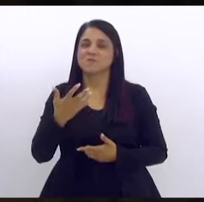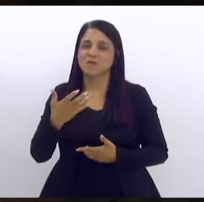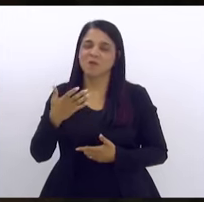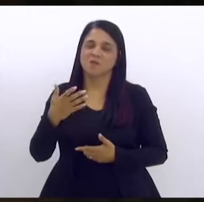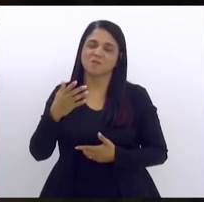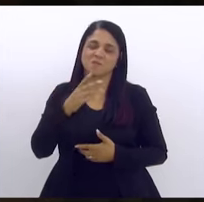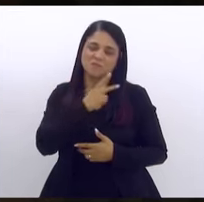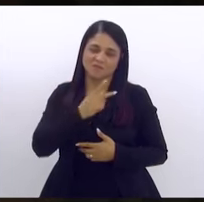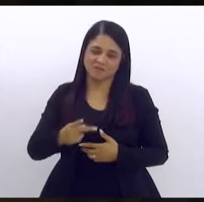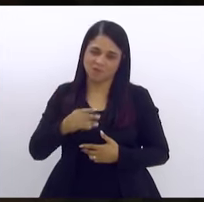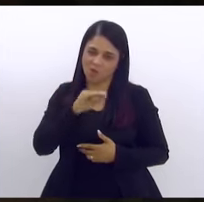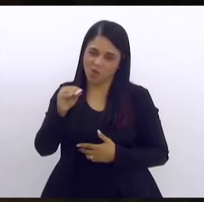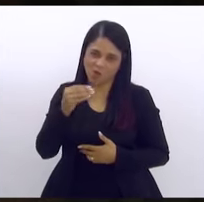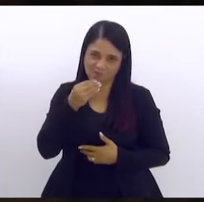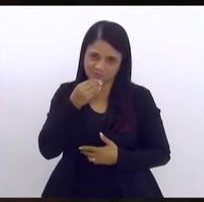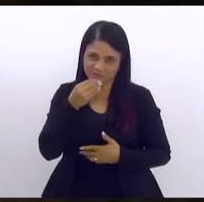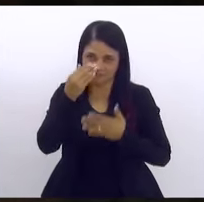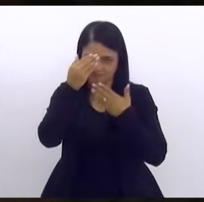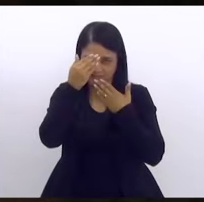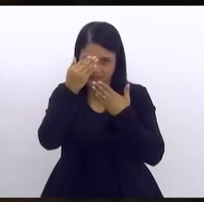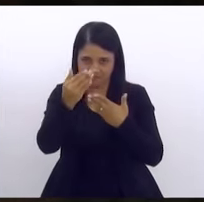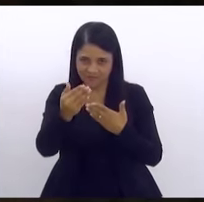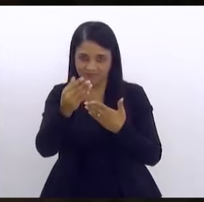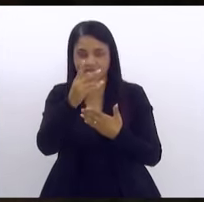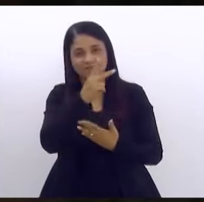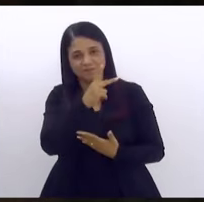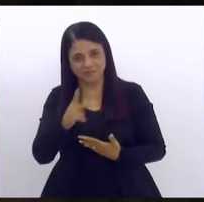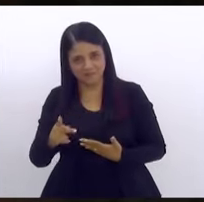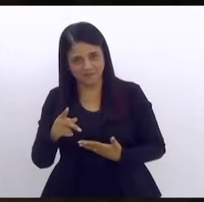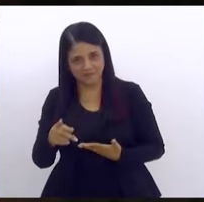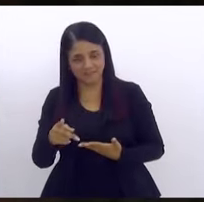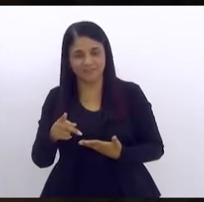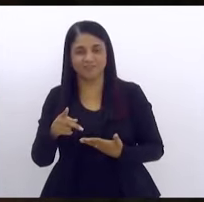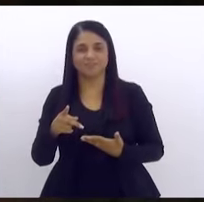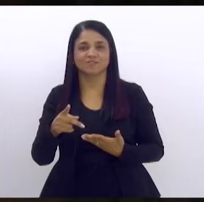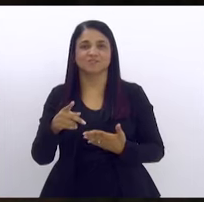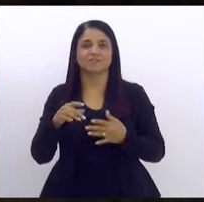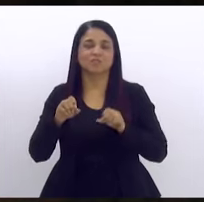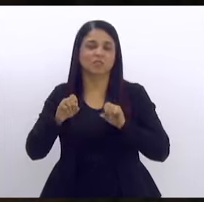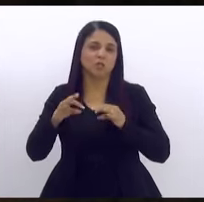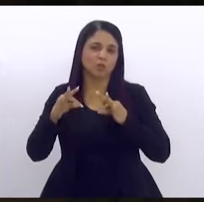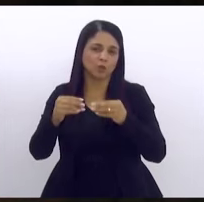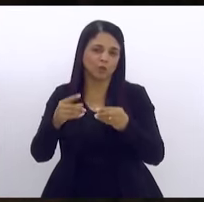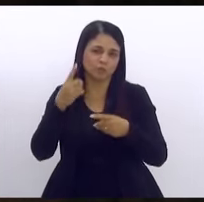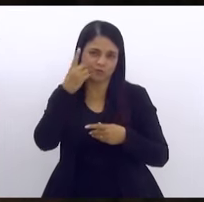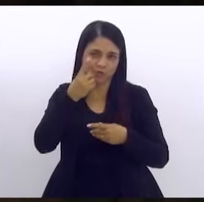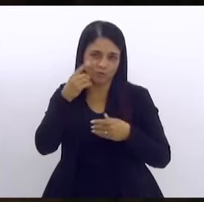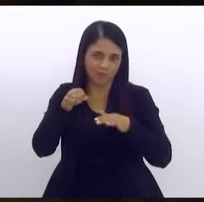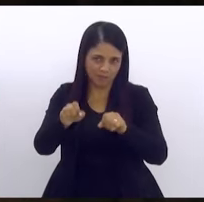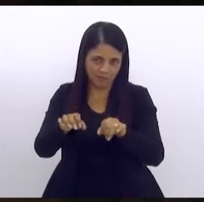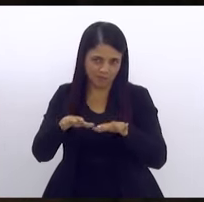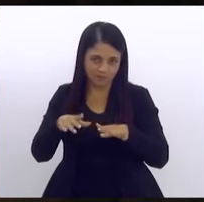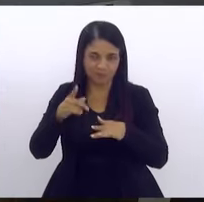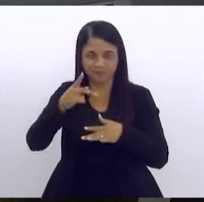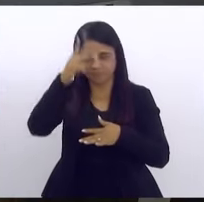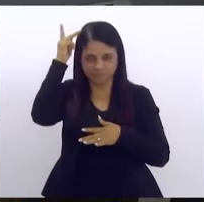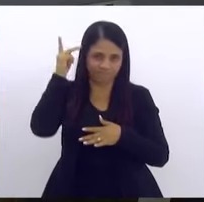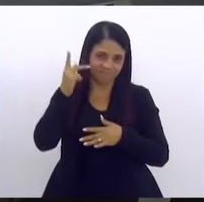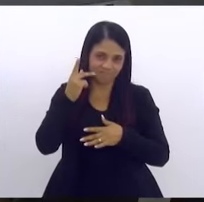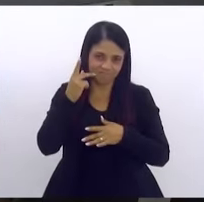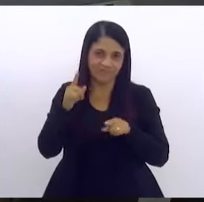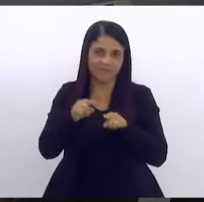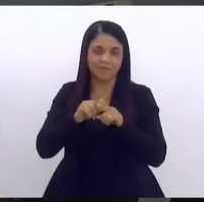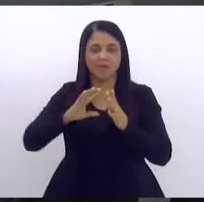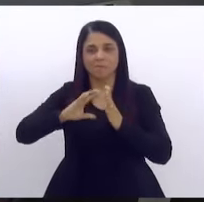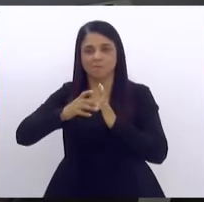só aproveitar a oportunidade para agradecer a Vossa Excelência e a todo o Parlamento, ao deputado Luiz Paulo, especialmente a